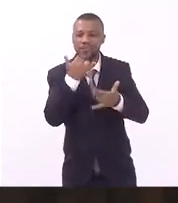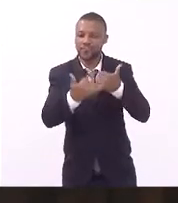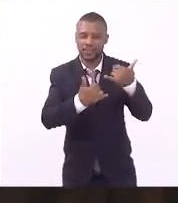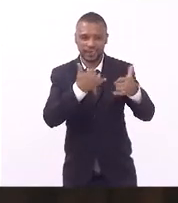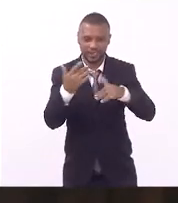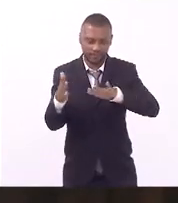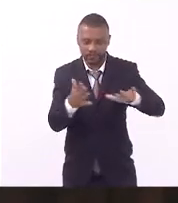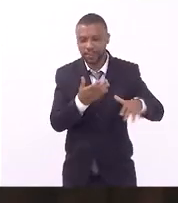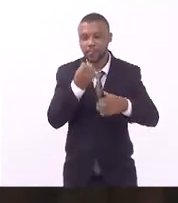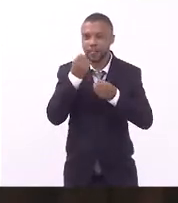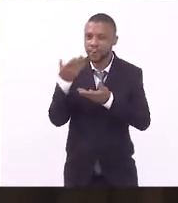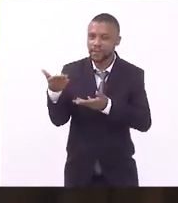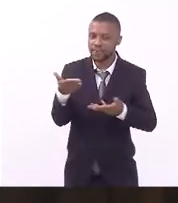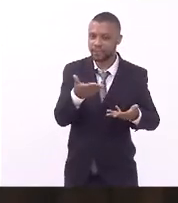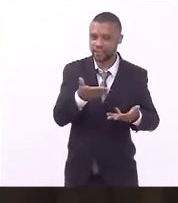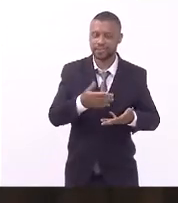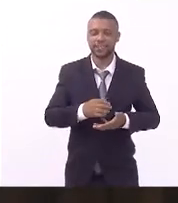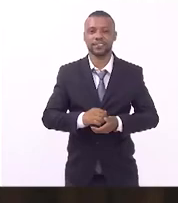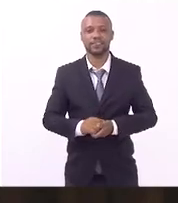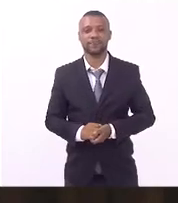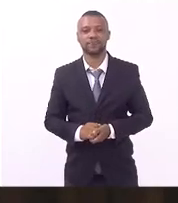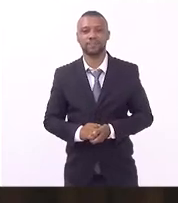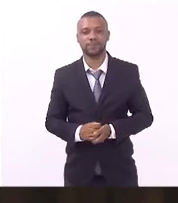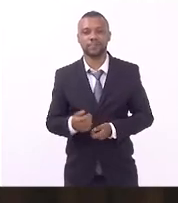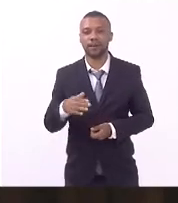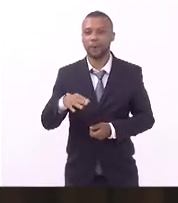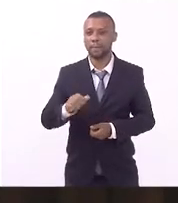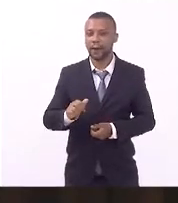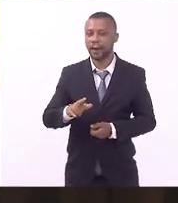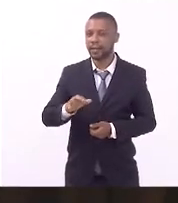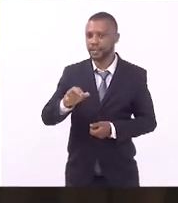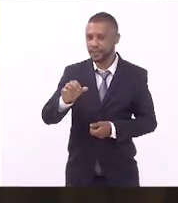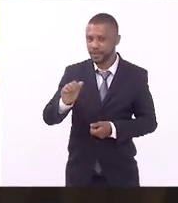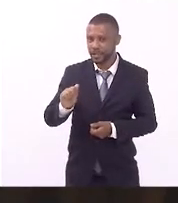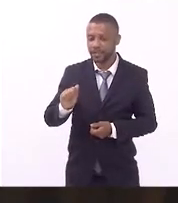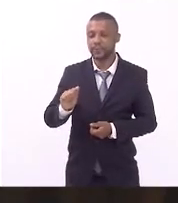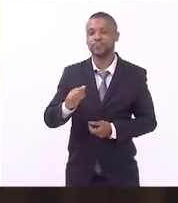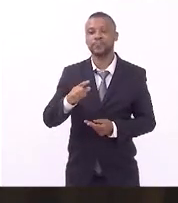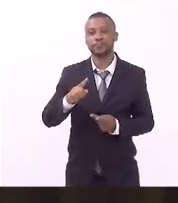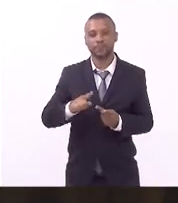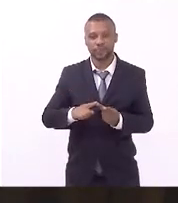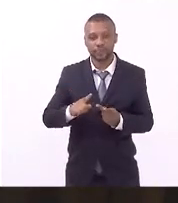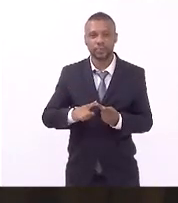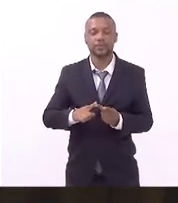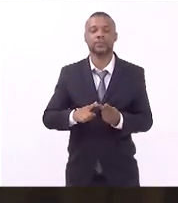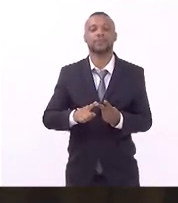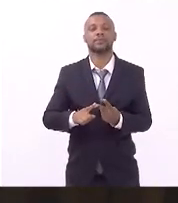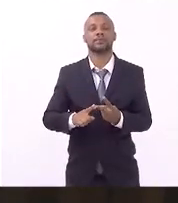Mas seja bem-vinda. Maria Xizar Martins Leitão de Azevedo,